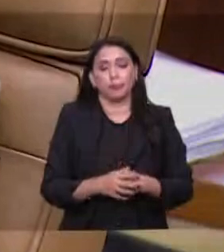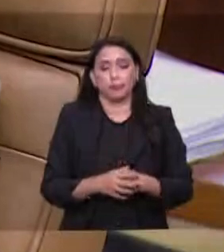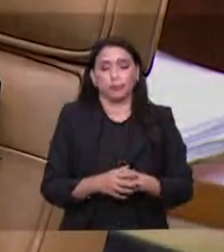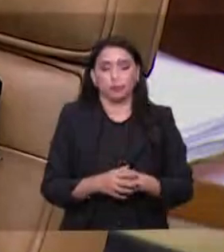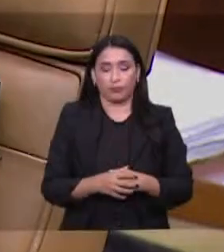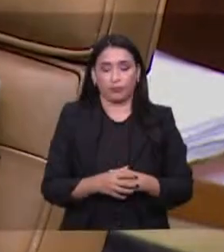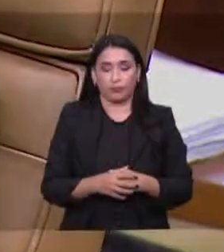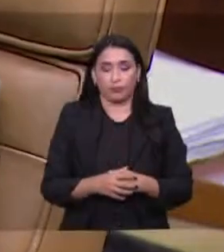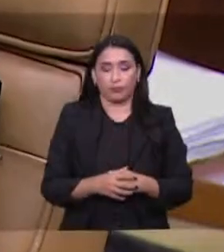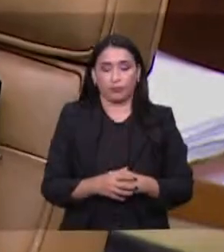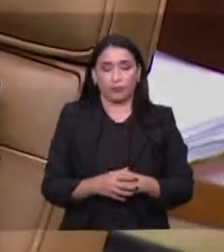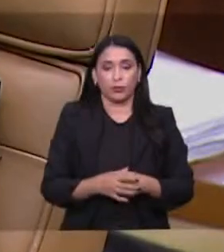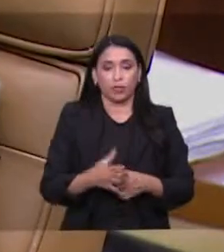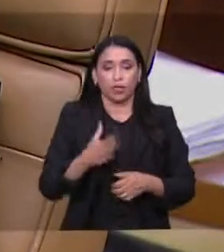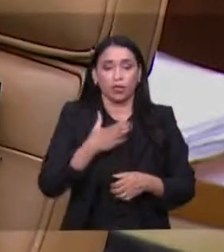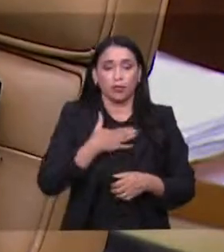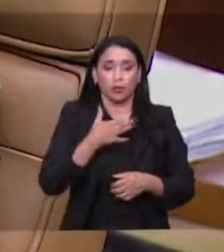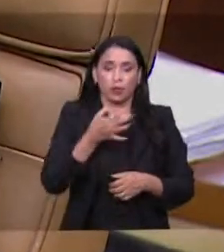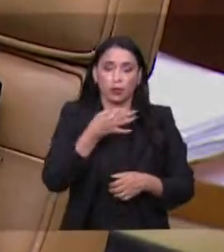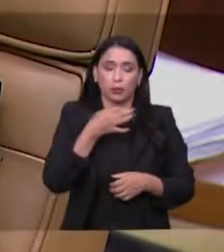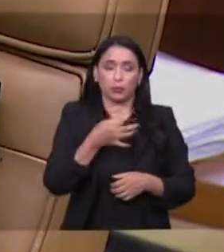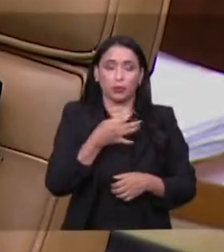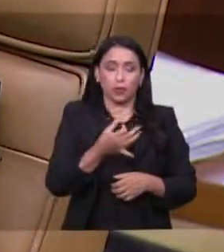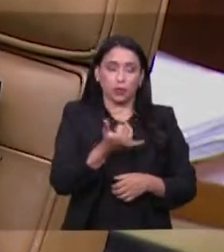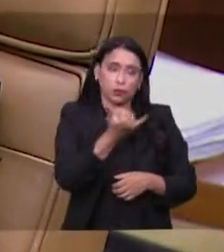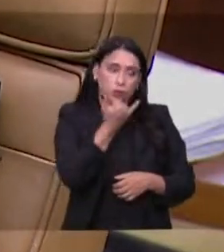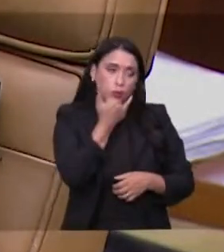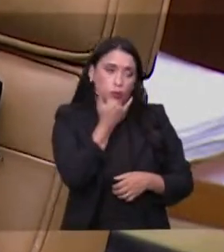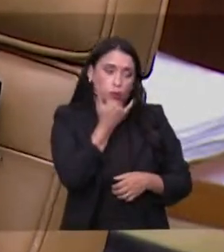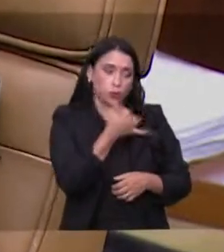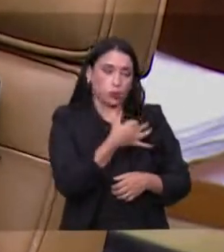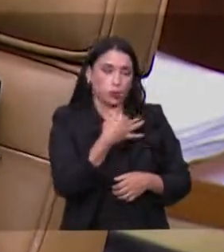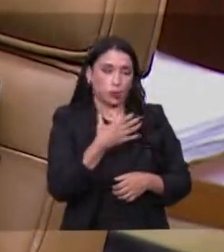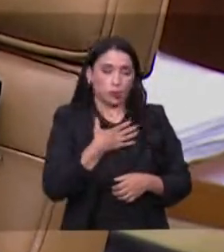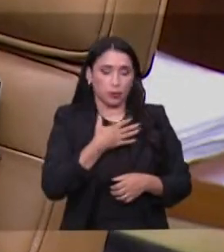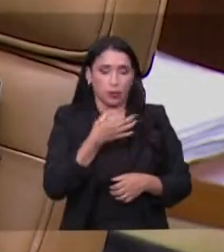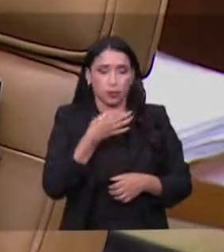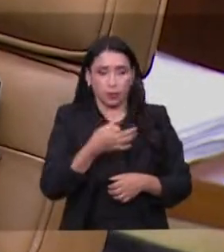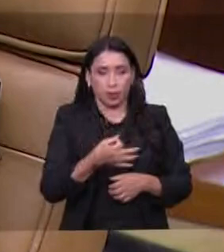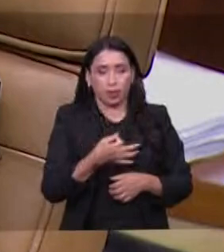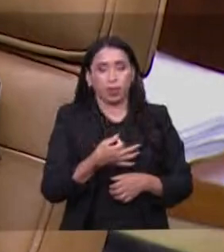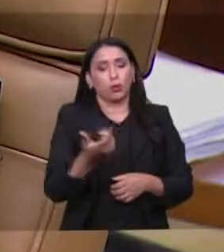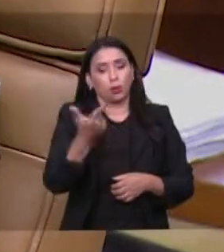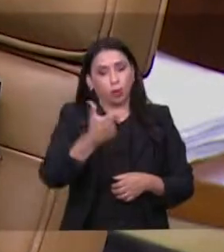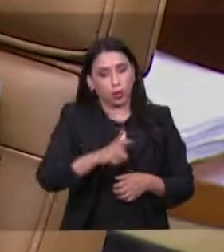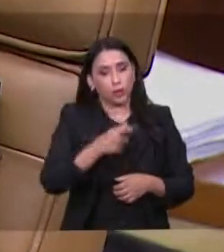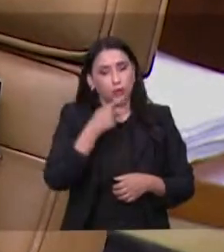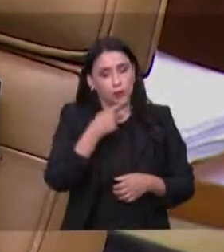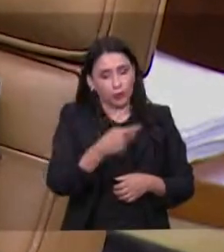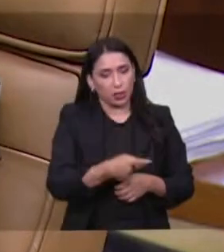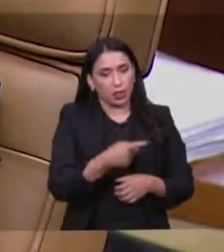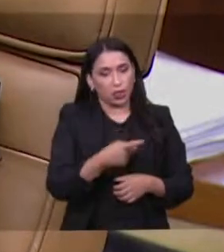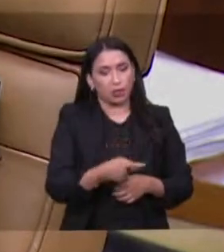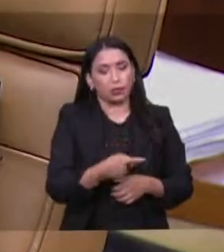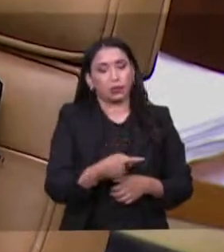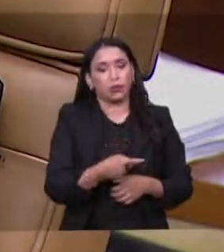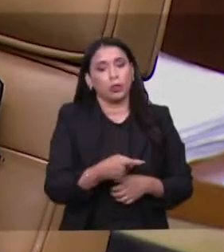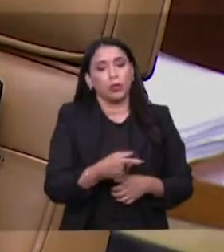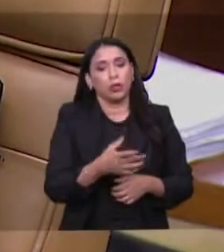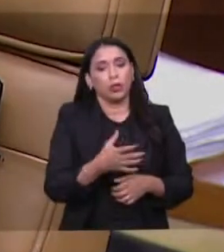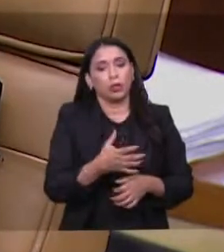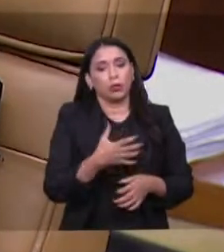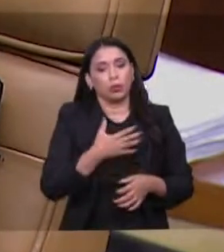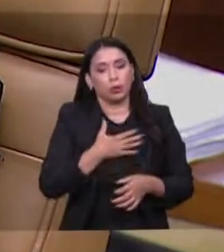manifesta, no meu modo de ver, com a devida vênia de Vossa Excelência, reiterando o engrandecimento moral de Vossa Excelência ao me